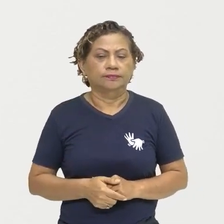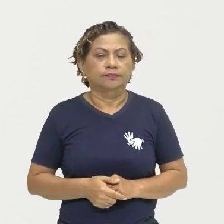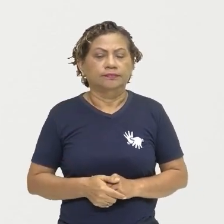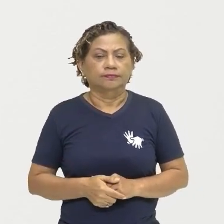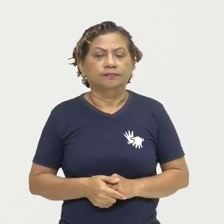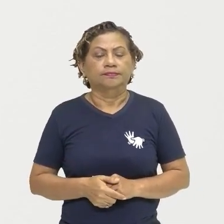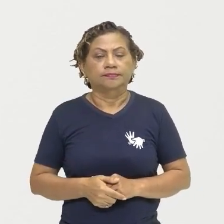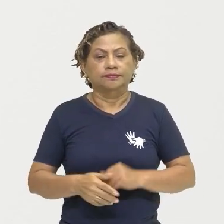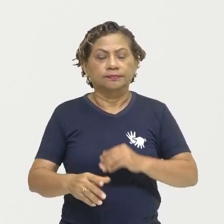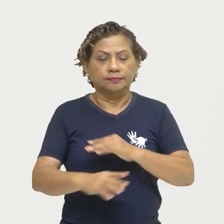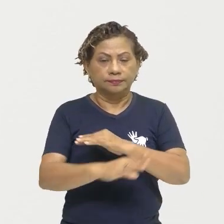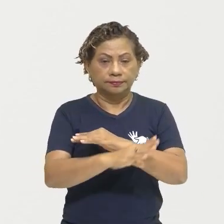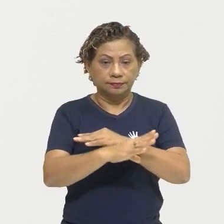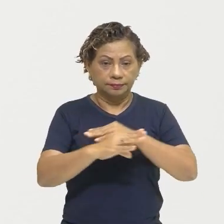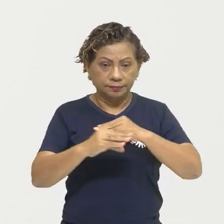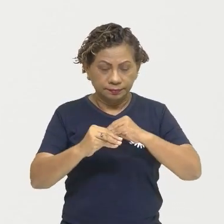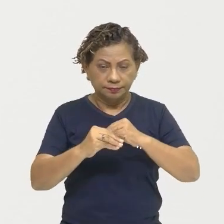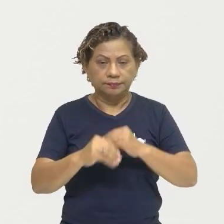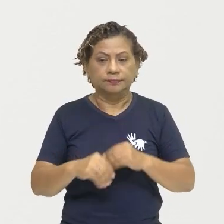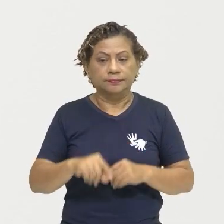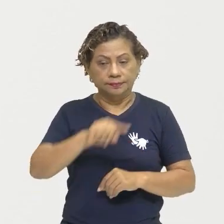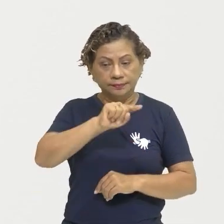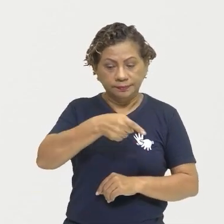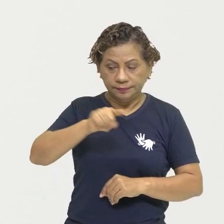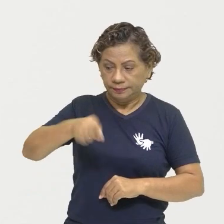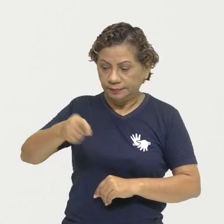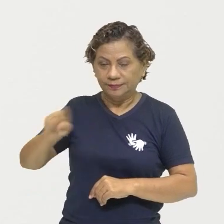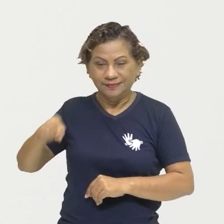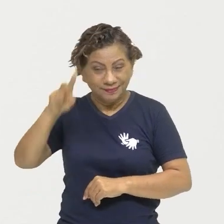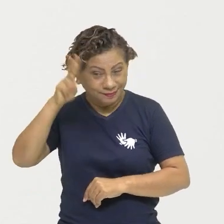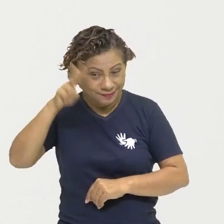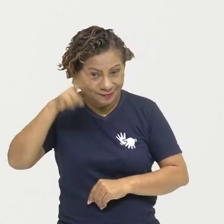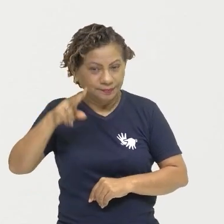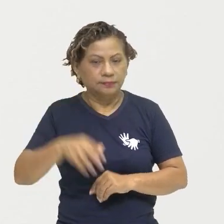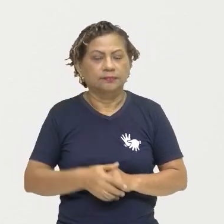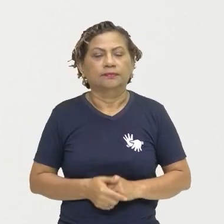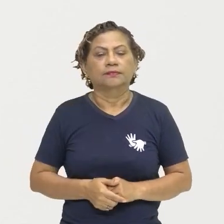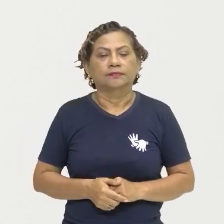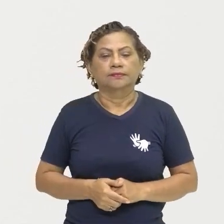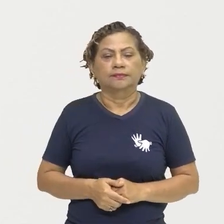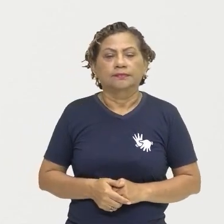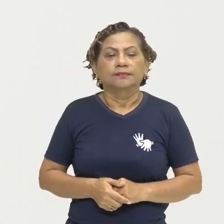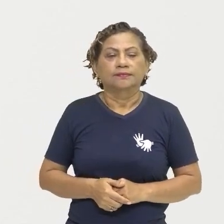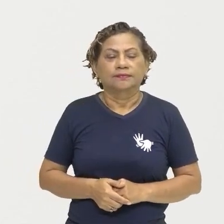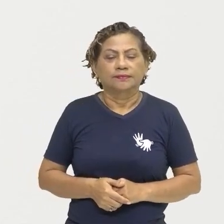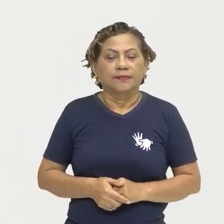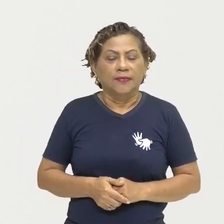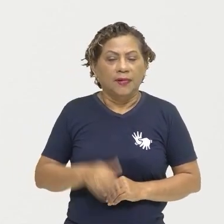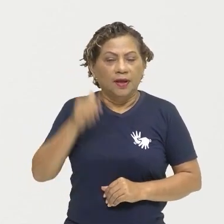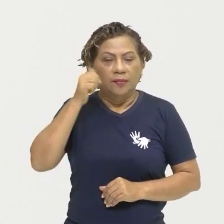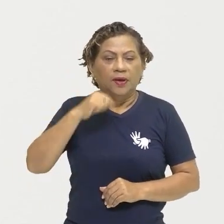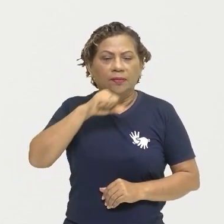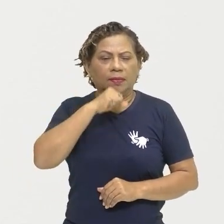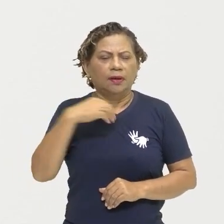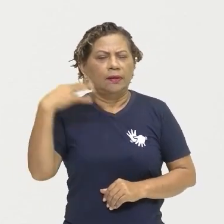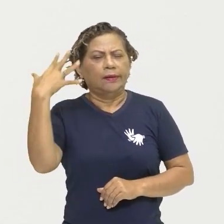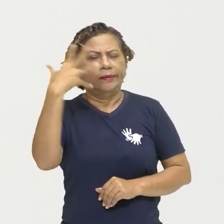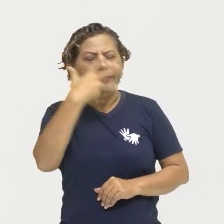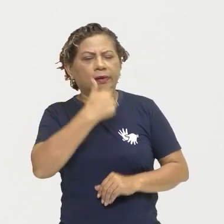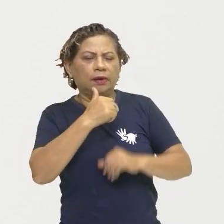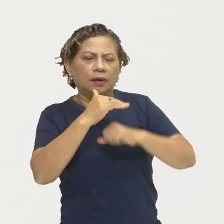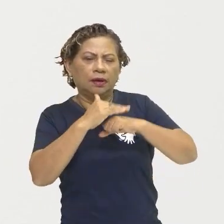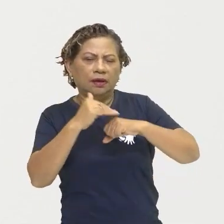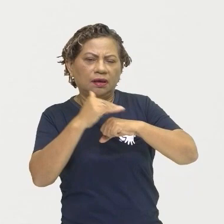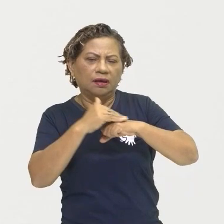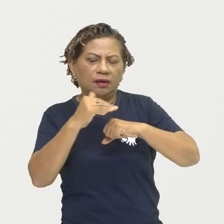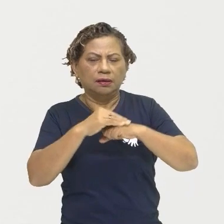conjunção são virguladas, elas são separadas pela vírgula. Mamãe é linda, olha a vírgula, meiga, aqui